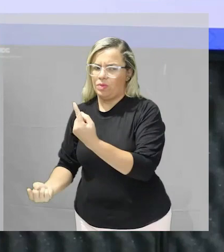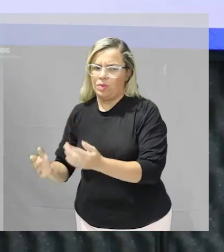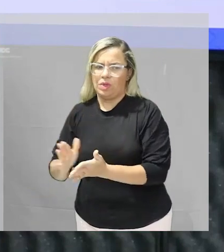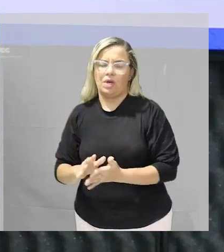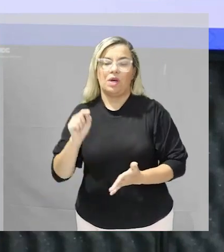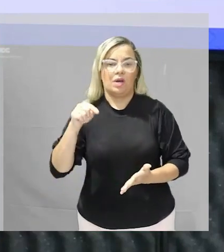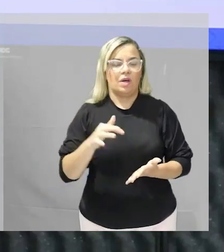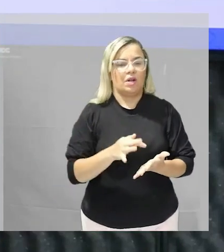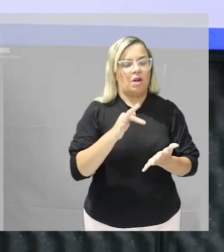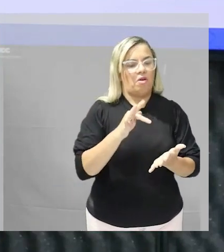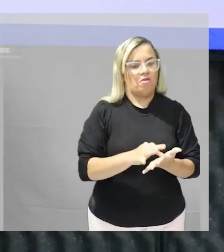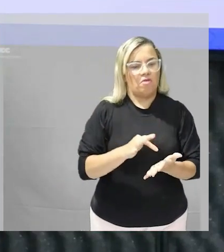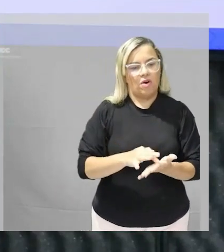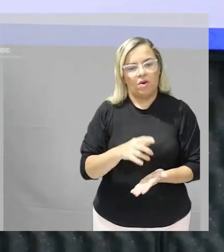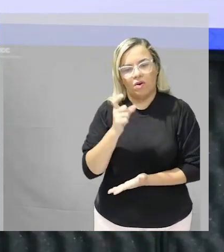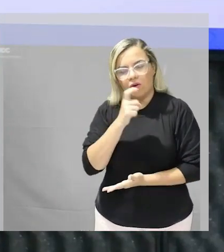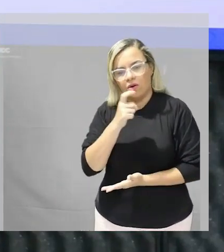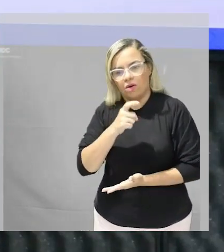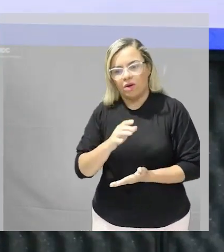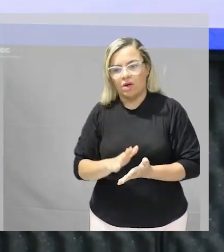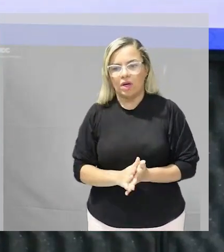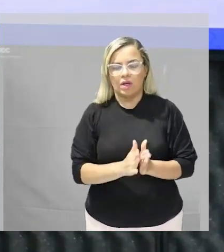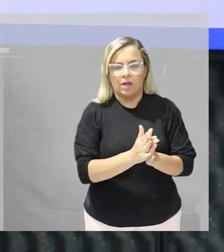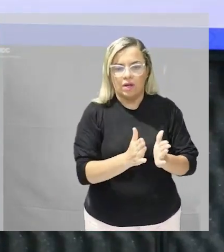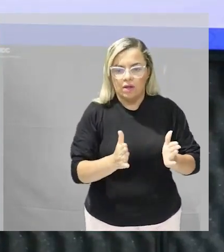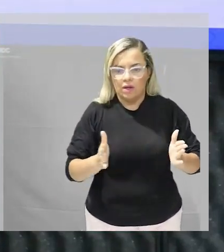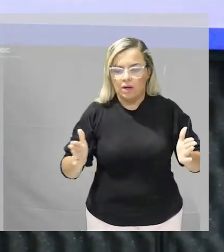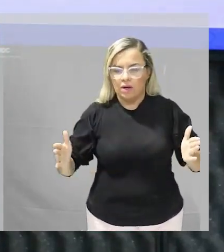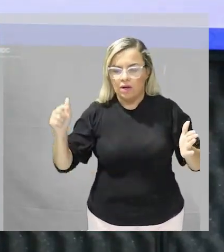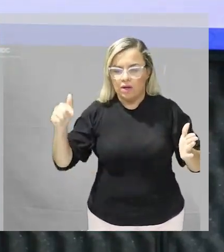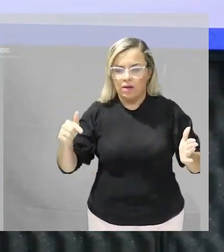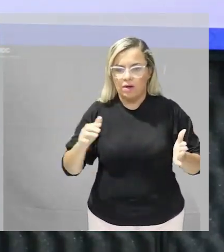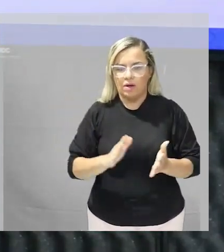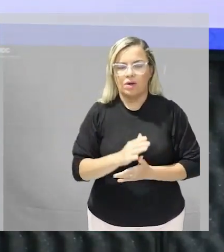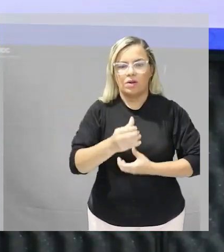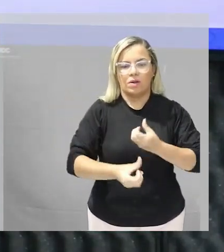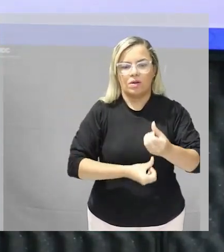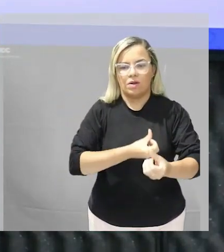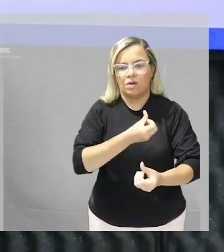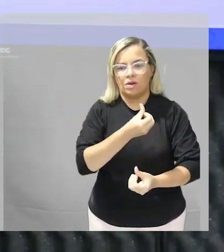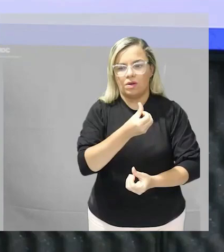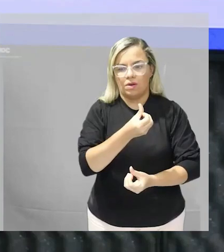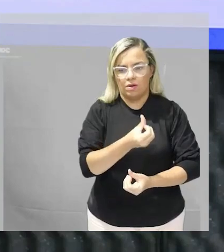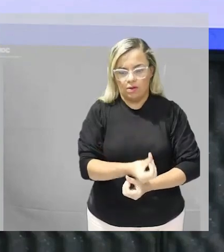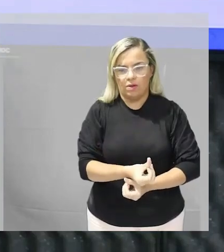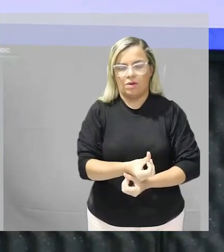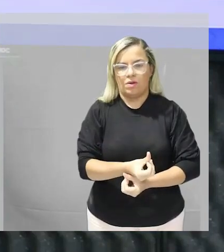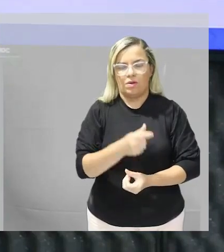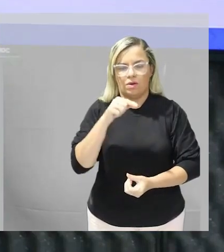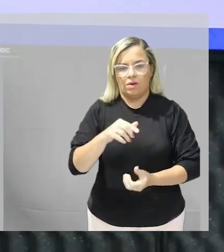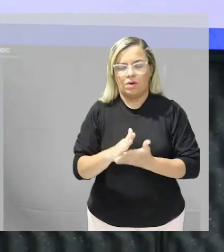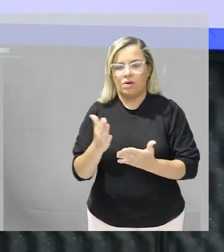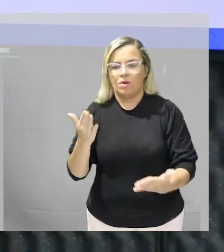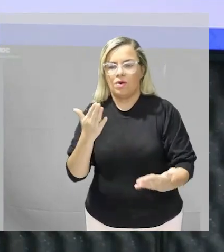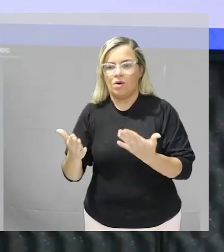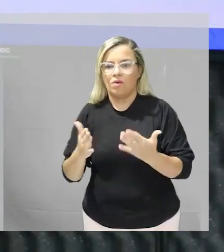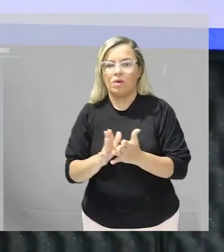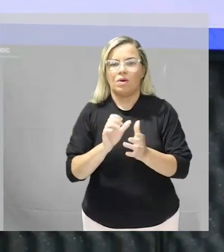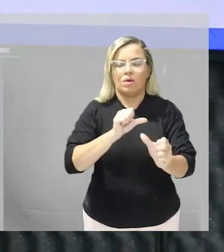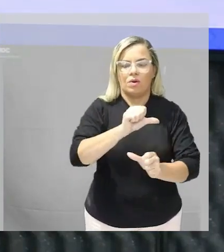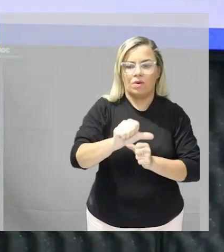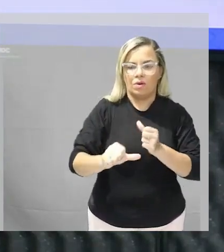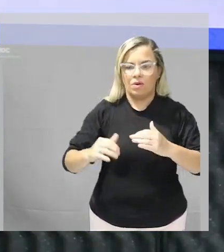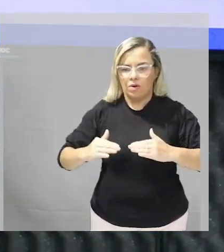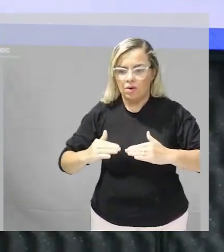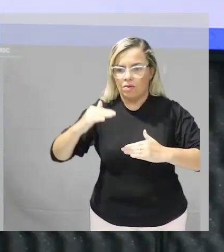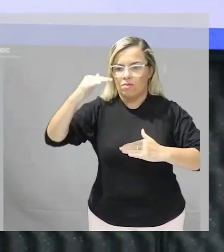falsa porque porque para cada período de tempo desse né você mestre no caso esse houve a variação tanto